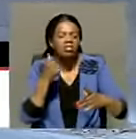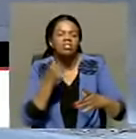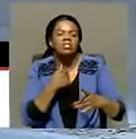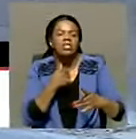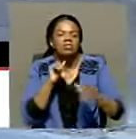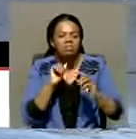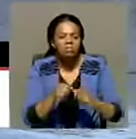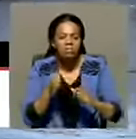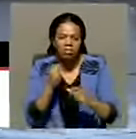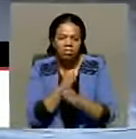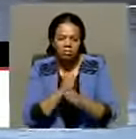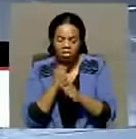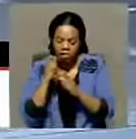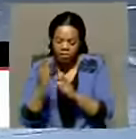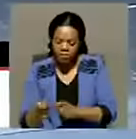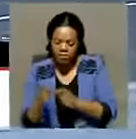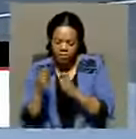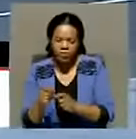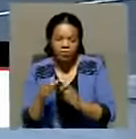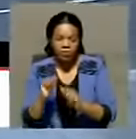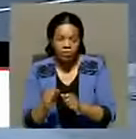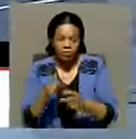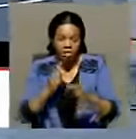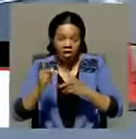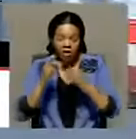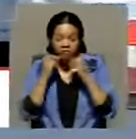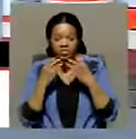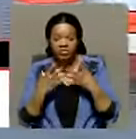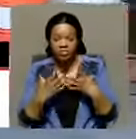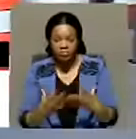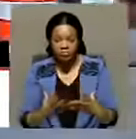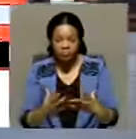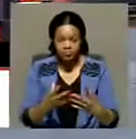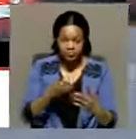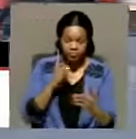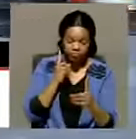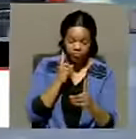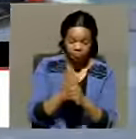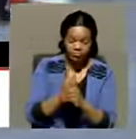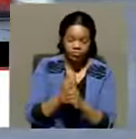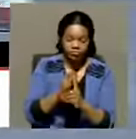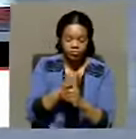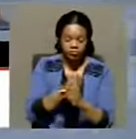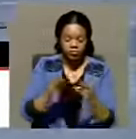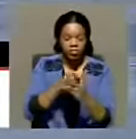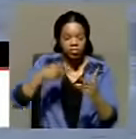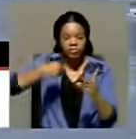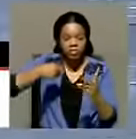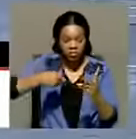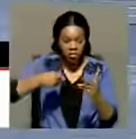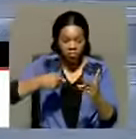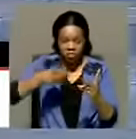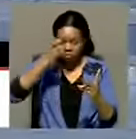neste momento. Portanto, espera-se que esta visita do ou este encontro do Presidente João Lourenço com o